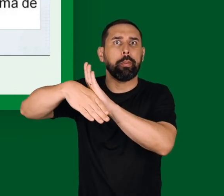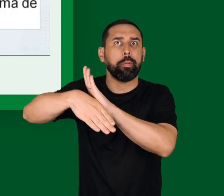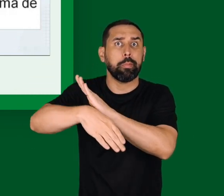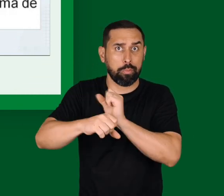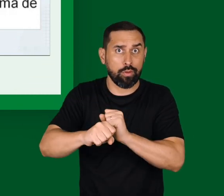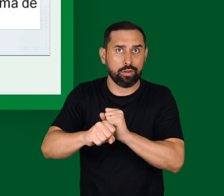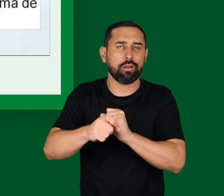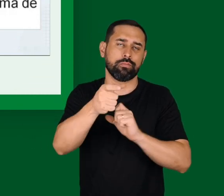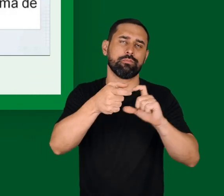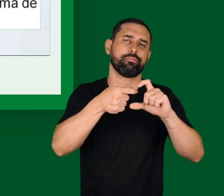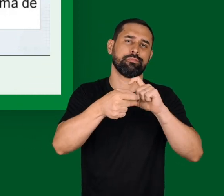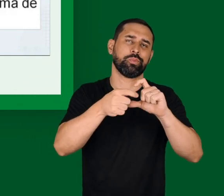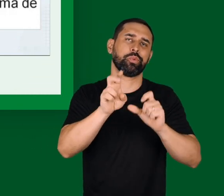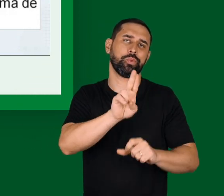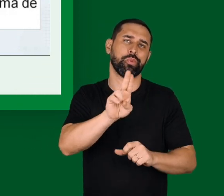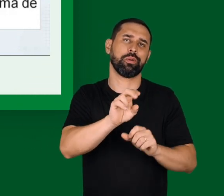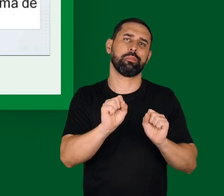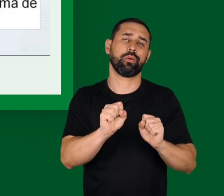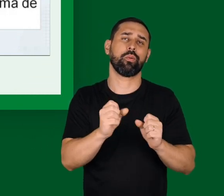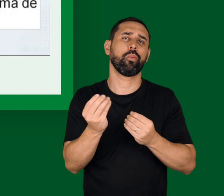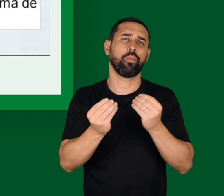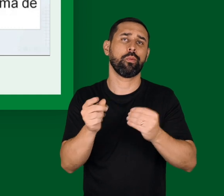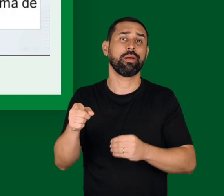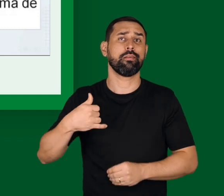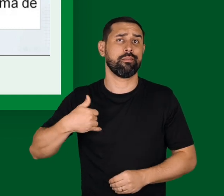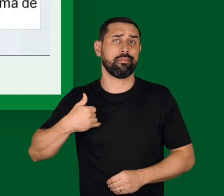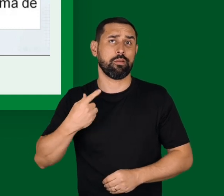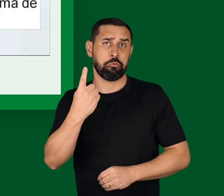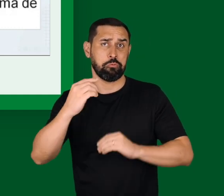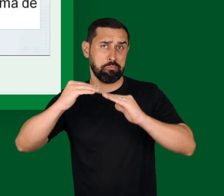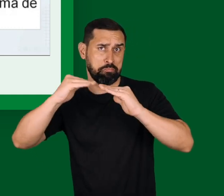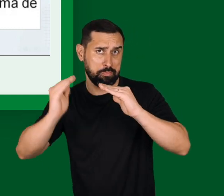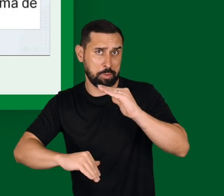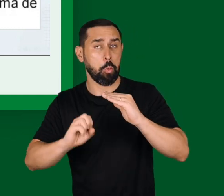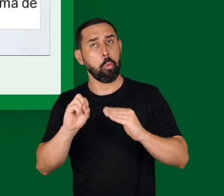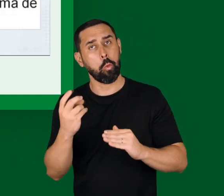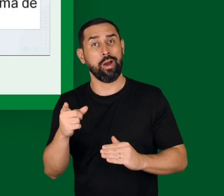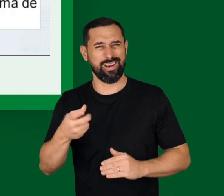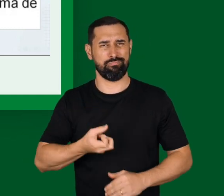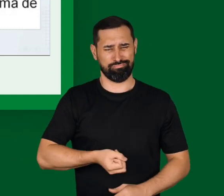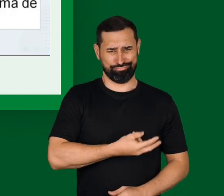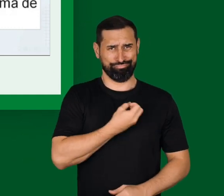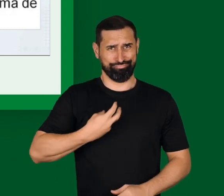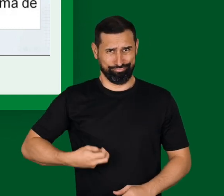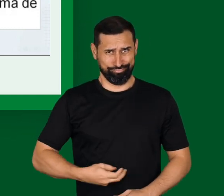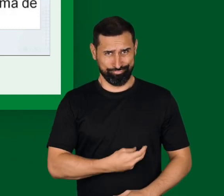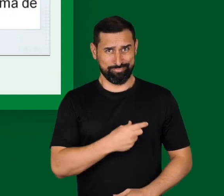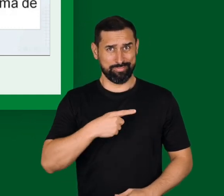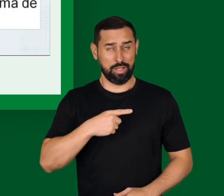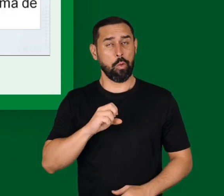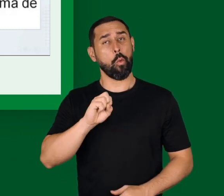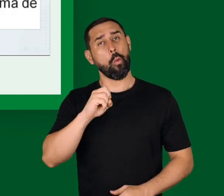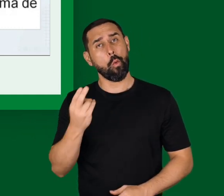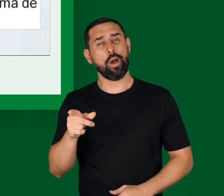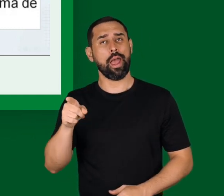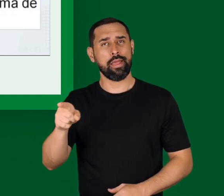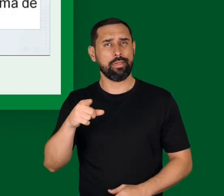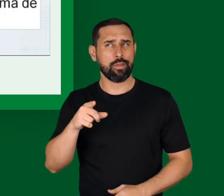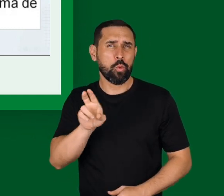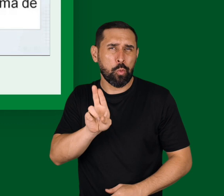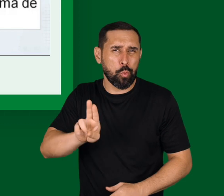utilizar a atropina nos menores de 1 ano, nas crianças que estão em estado de choque, inclusive choque séptico, ou aquelas que estavam